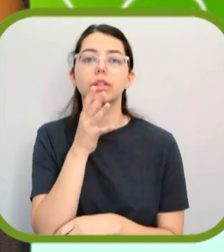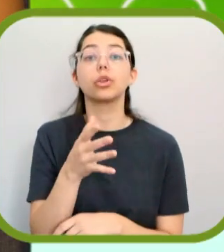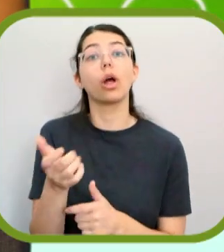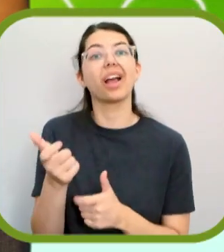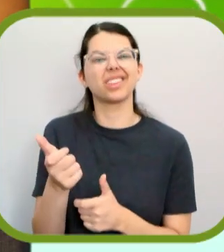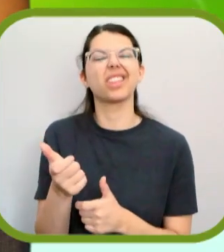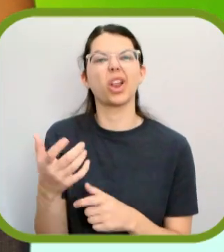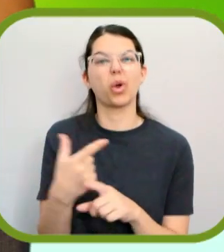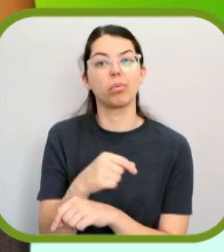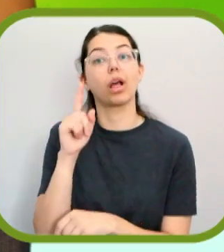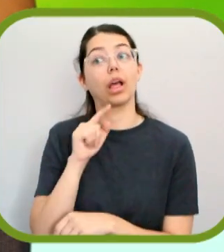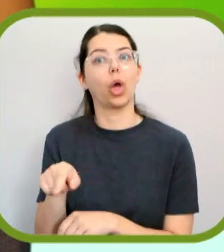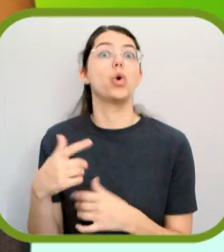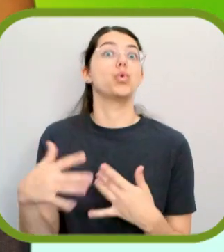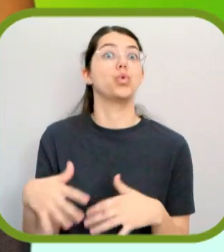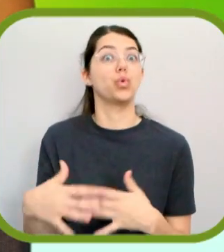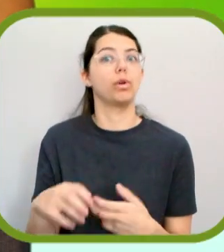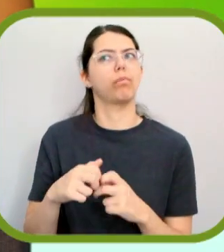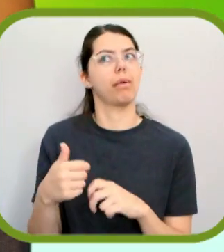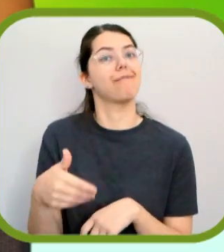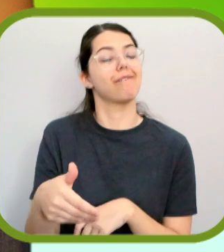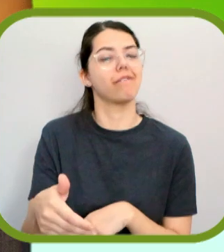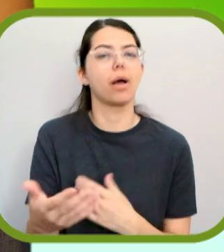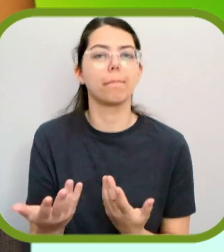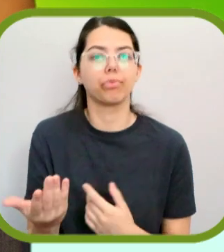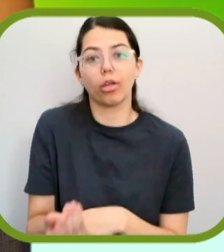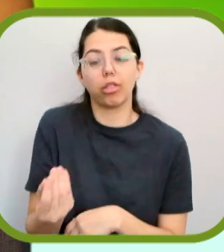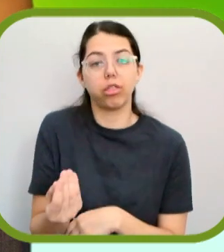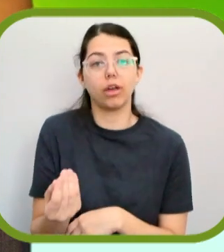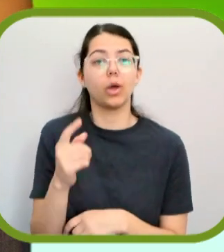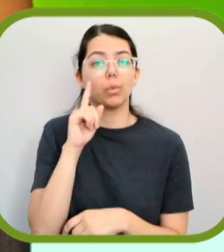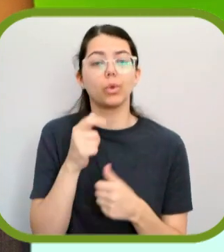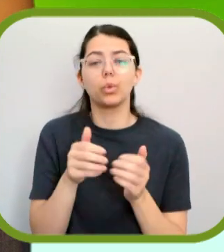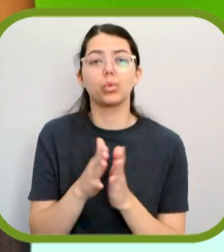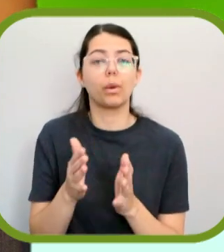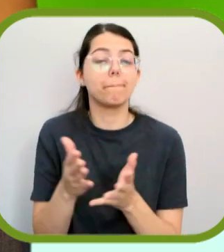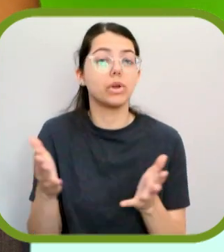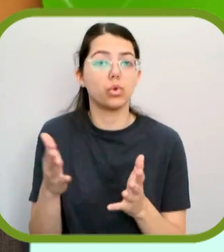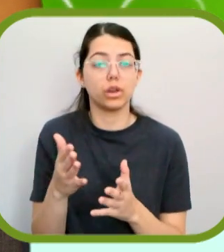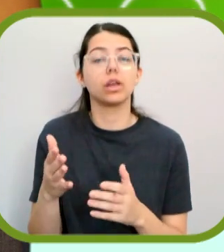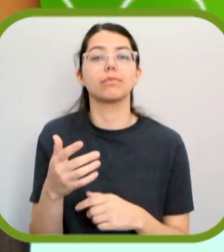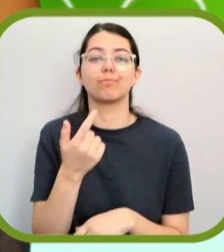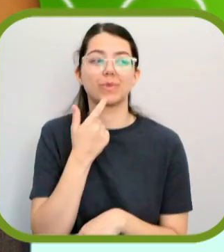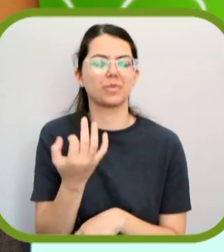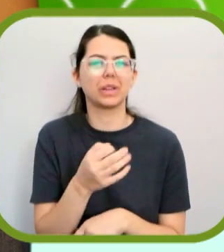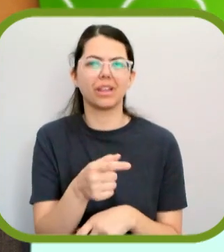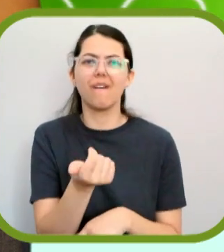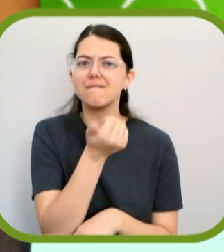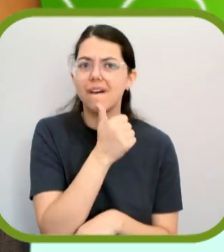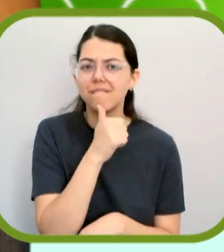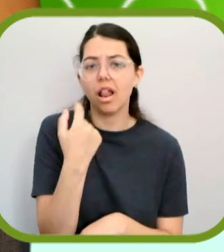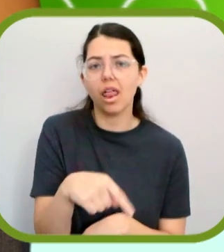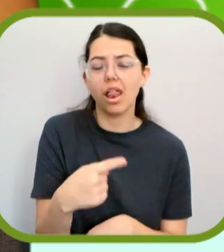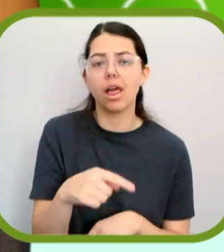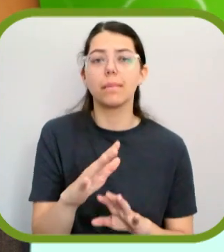nosso avô diz, olha, compra uma caçadeira que ela vai te dar problemas. Aquelas coisas pequeninas que nós todas, mulheres ou a maioria de nós,